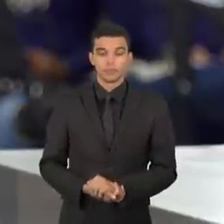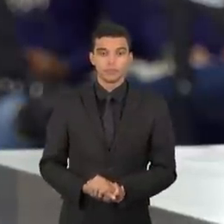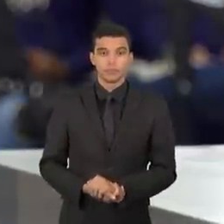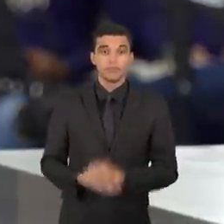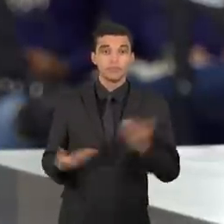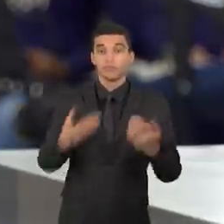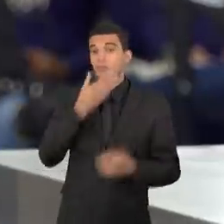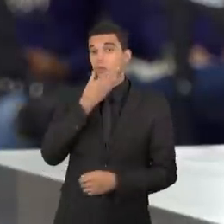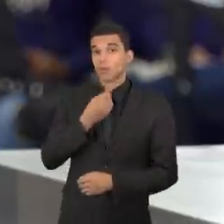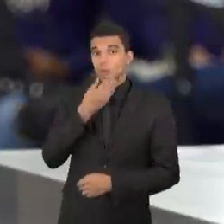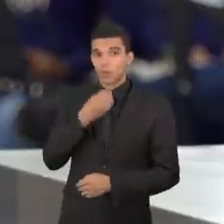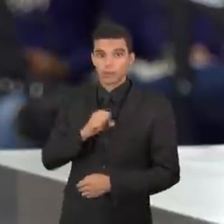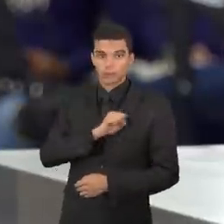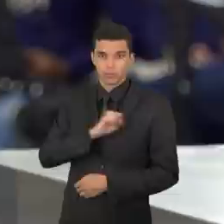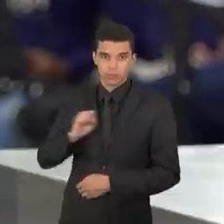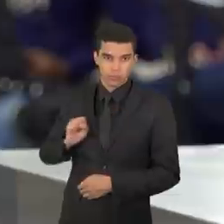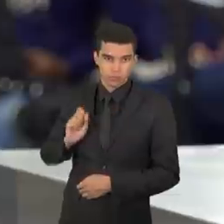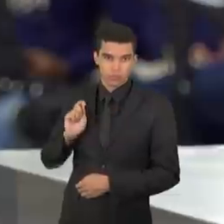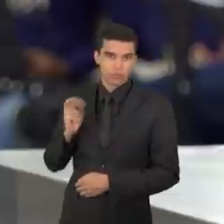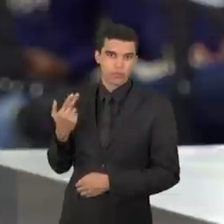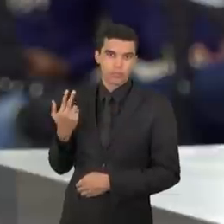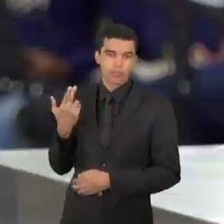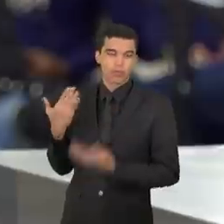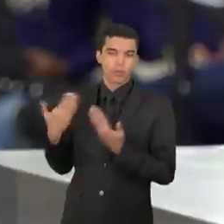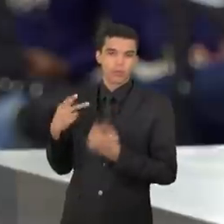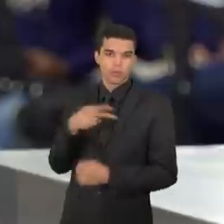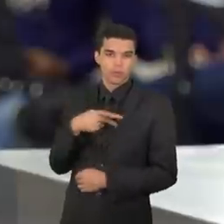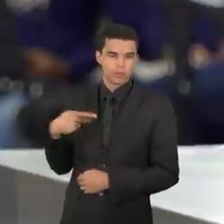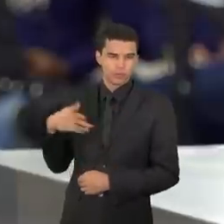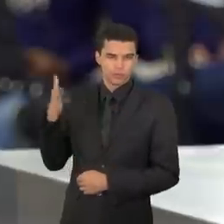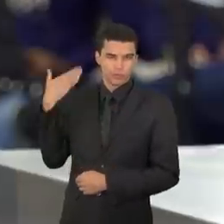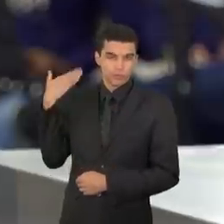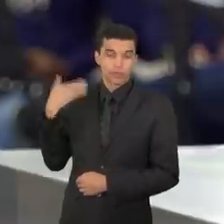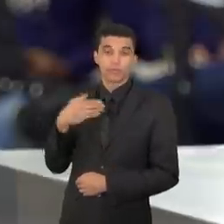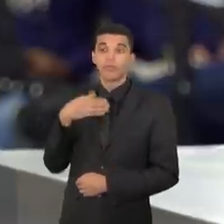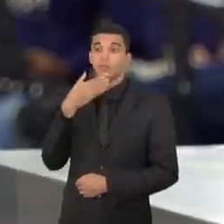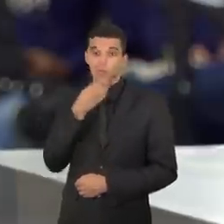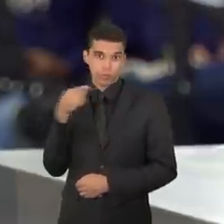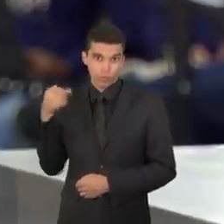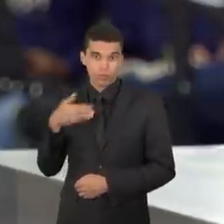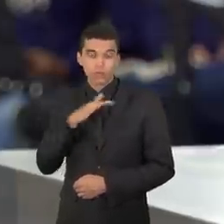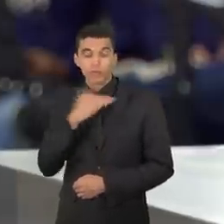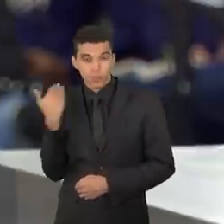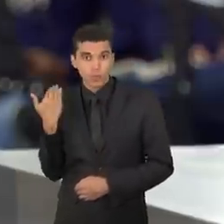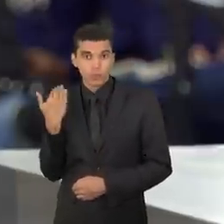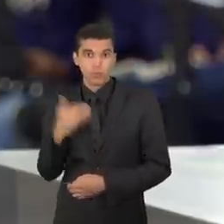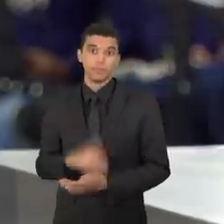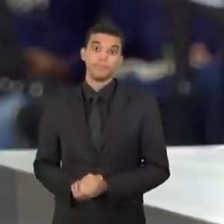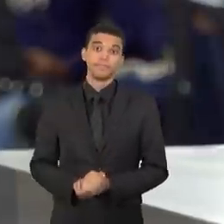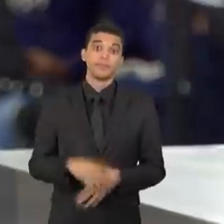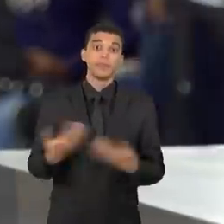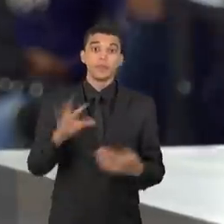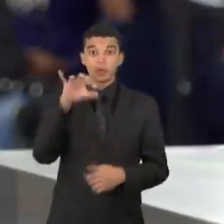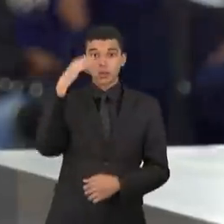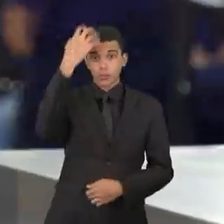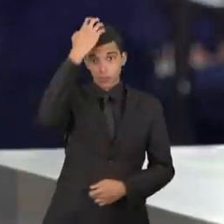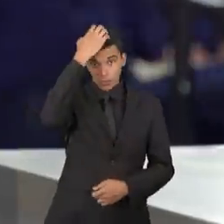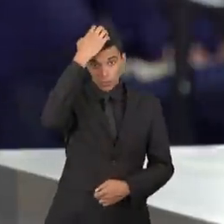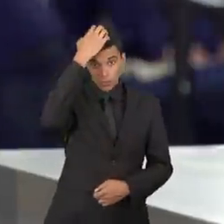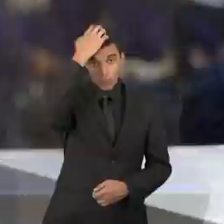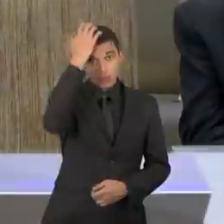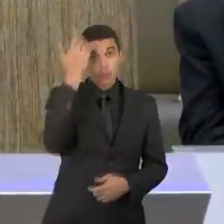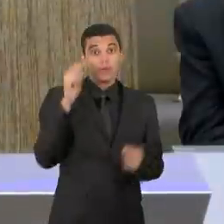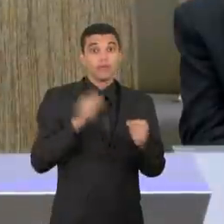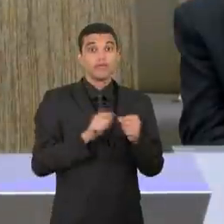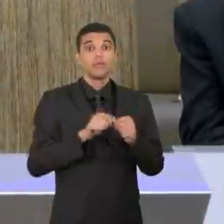príncipes de Judá e prostaram-se perante o rei, e o rei os ouviu, e deixaram a